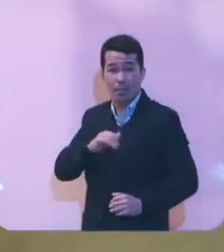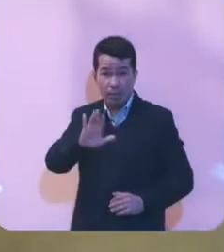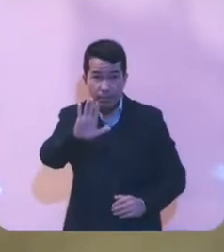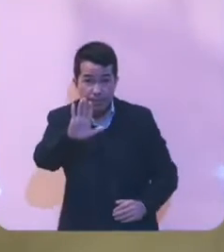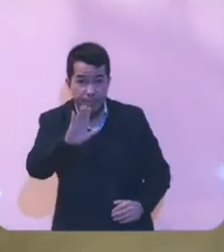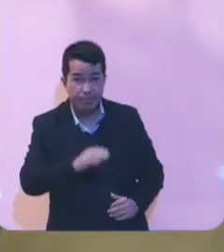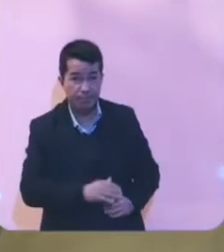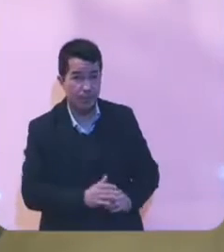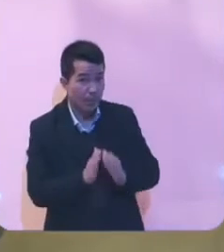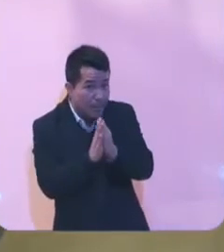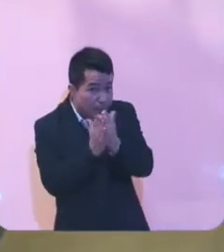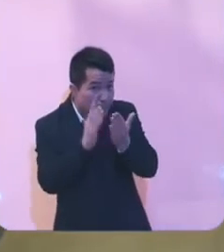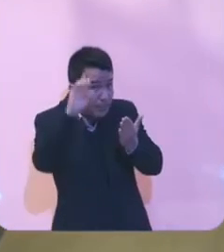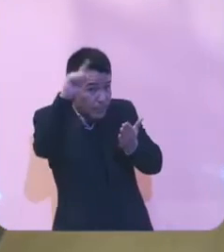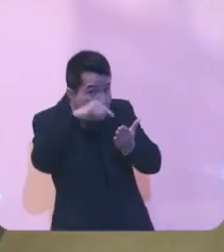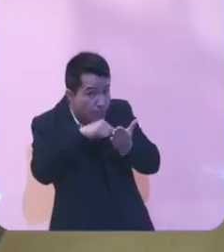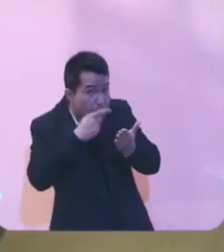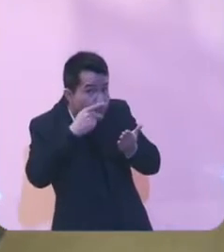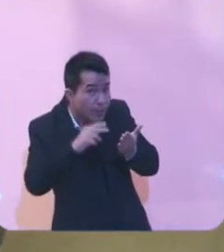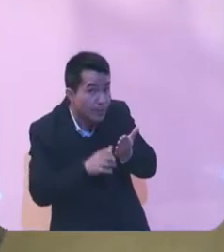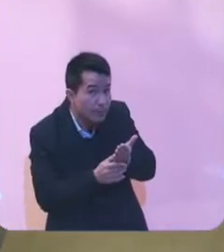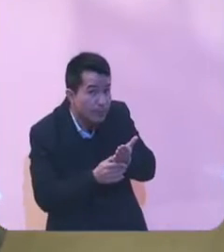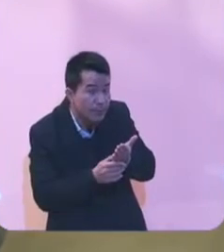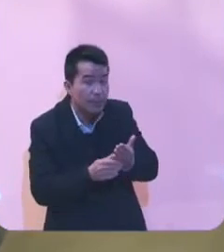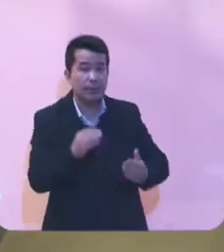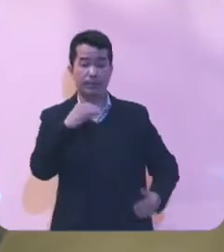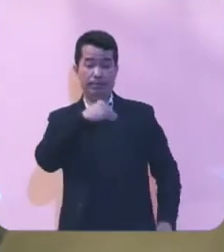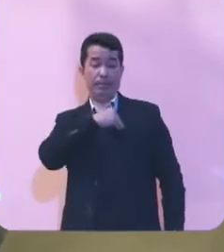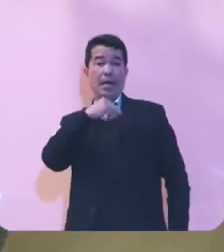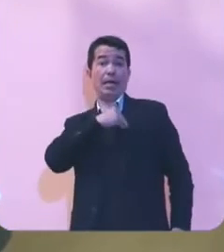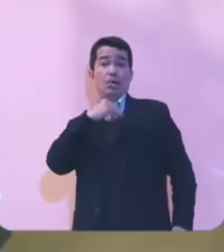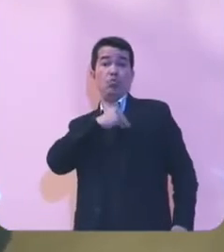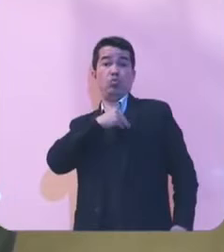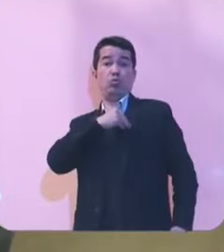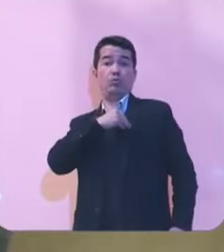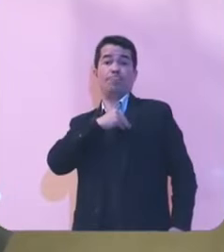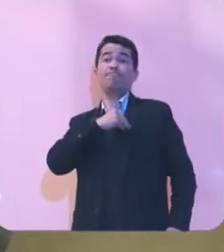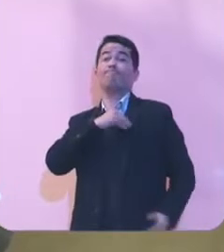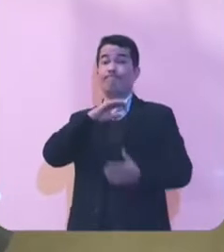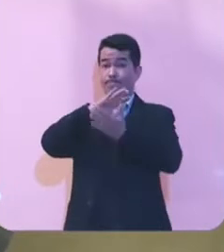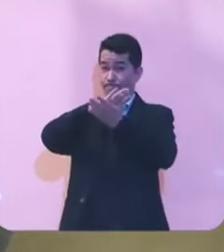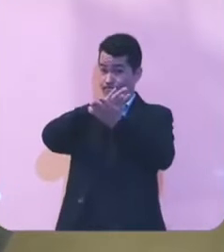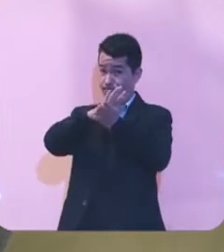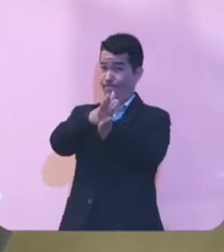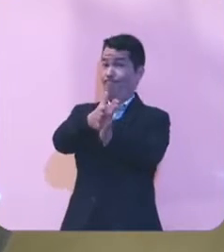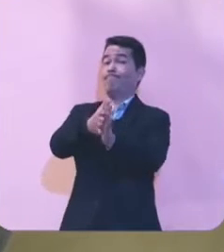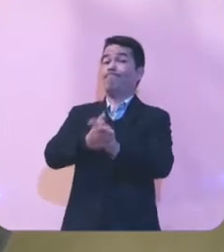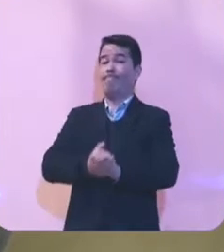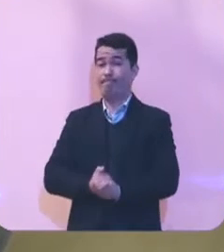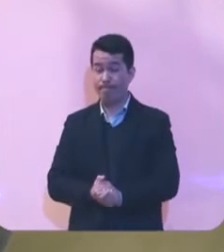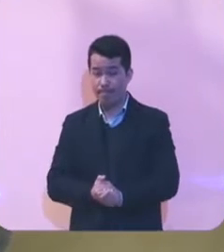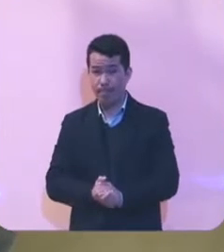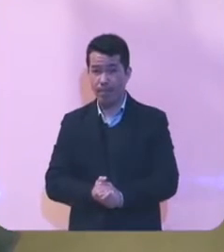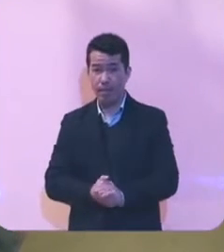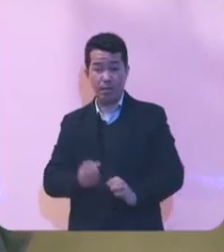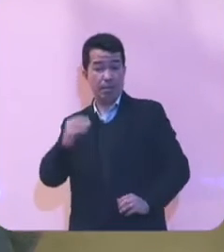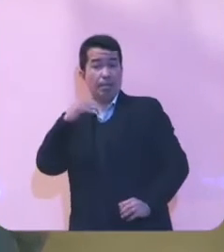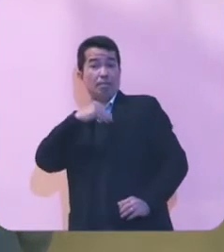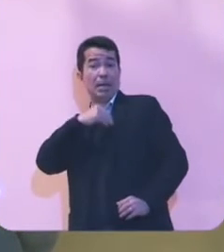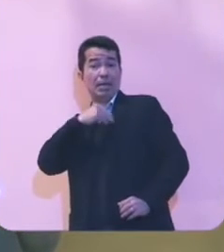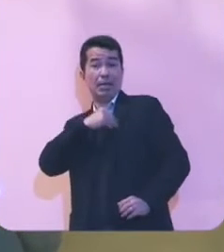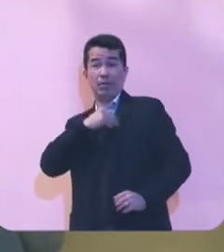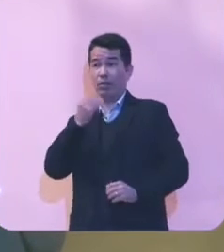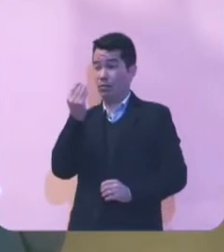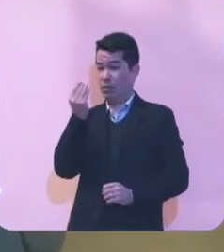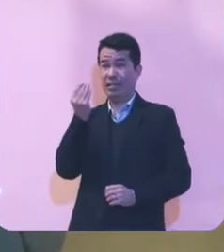mata, que o pecado fere, que alguém sofre por causa do pecado. E é por